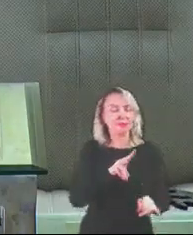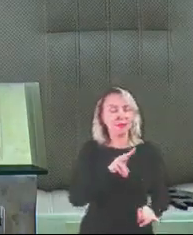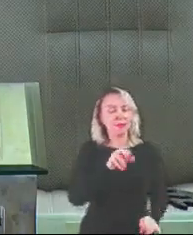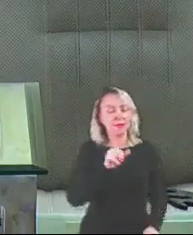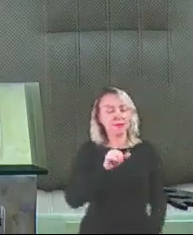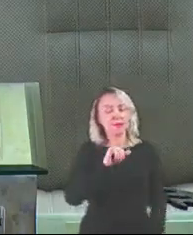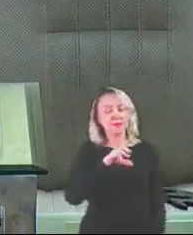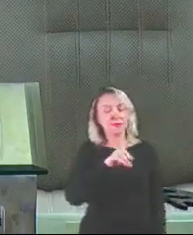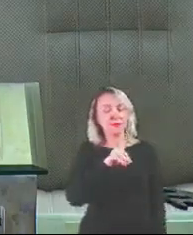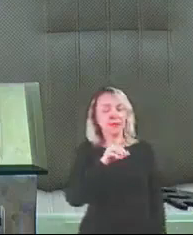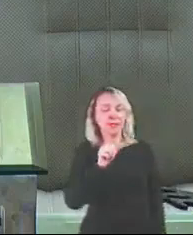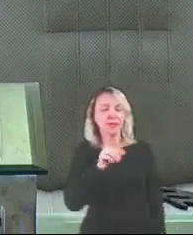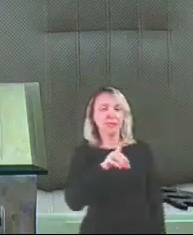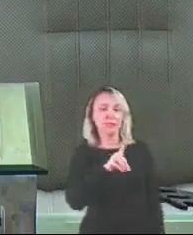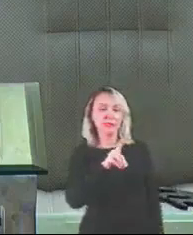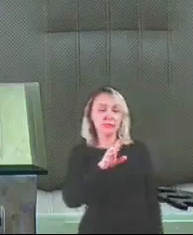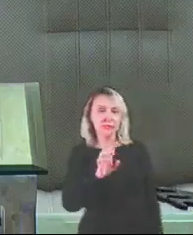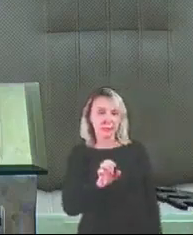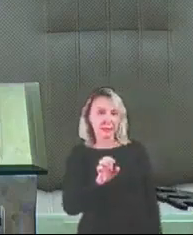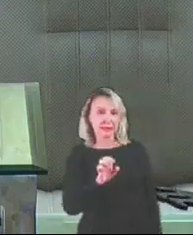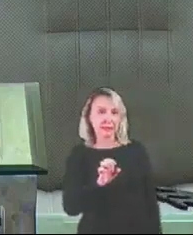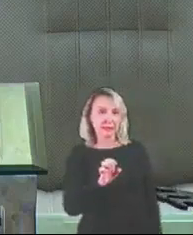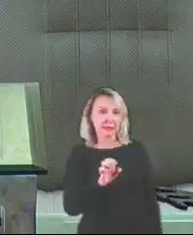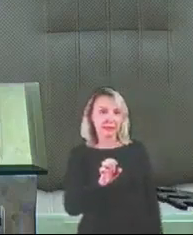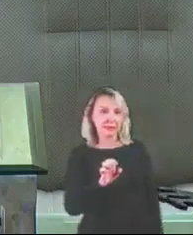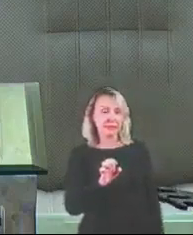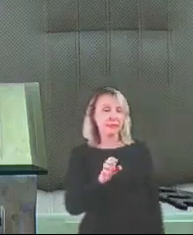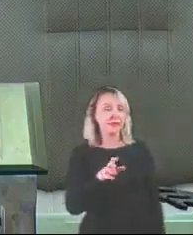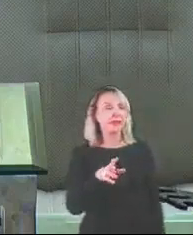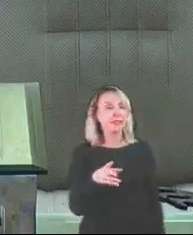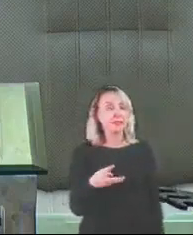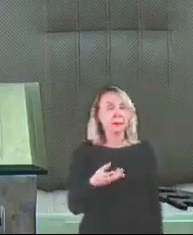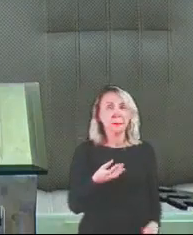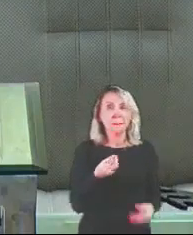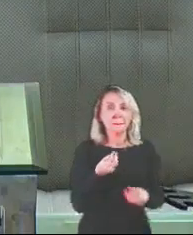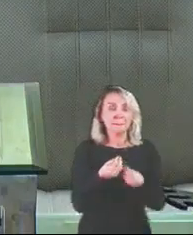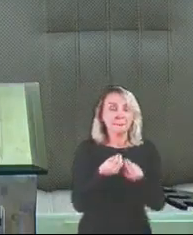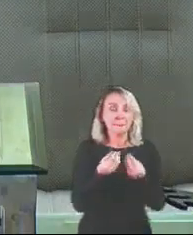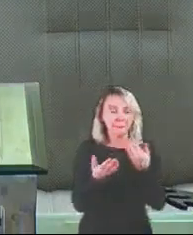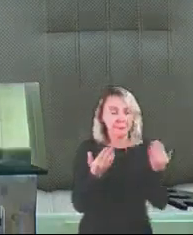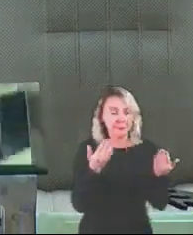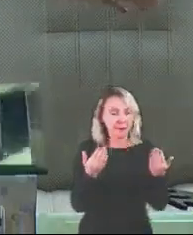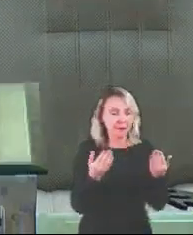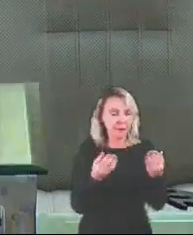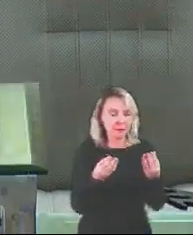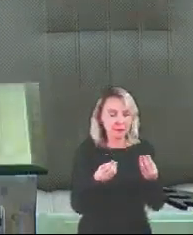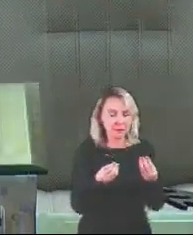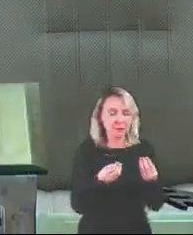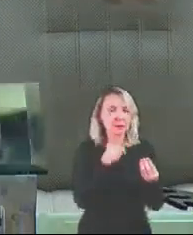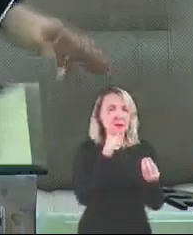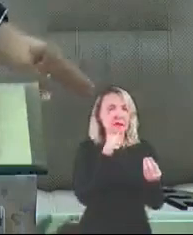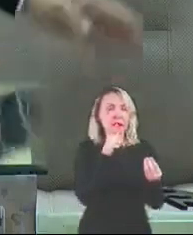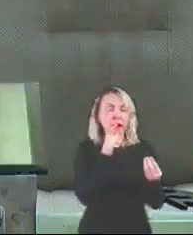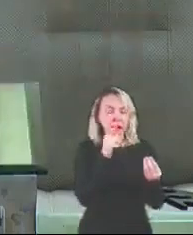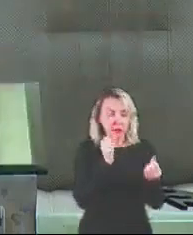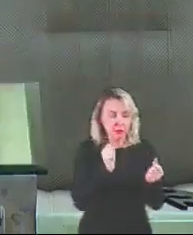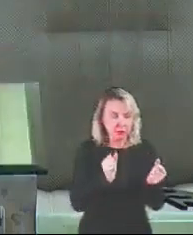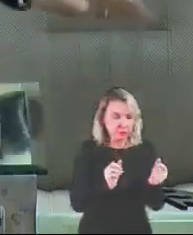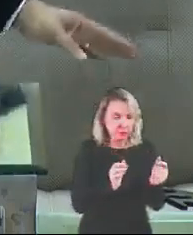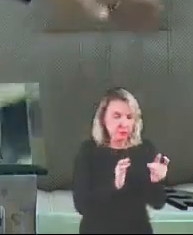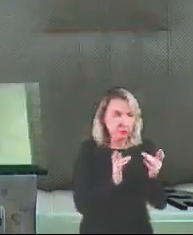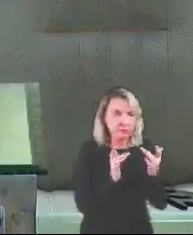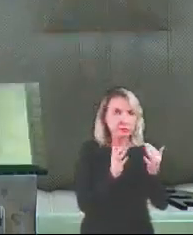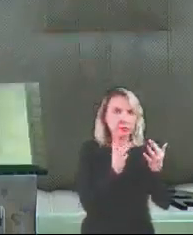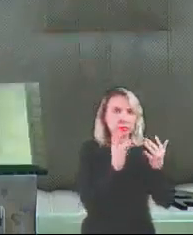orgulho, não. Salomão está dizendo, vapor de vapor, tudo é vapor, tudo passa, tudo